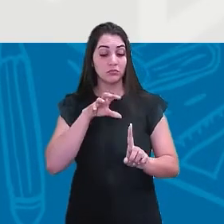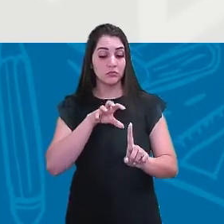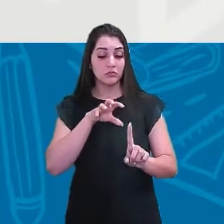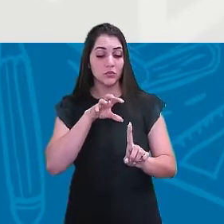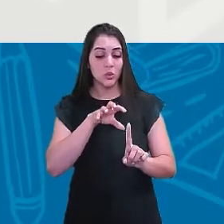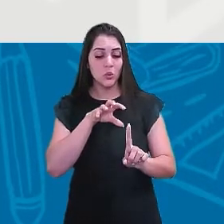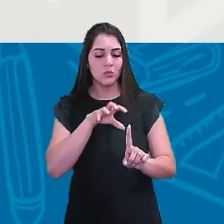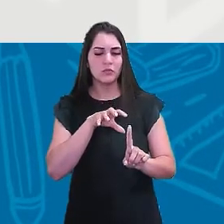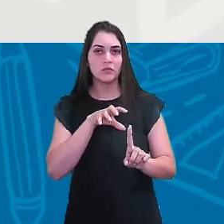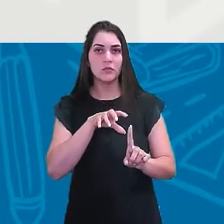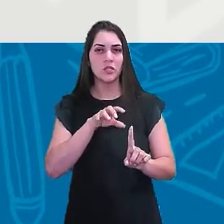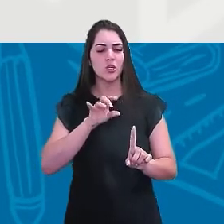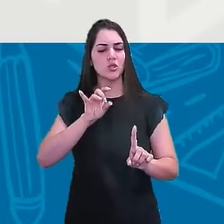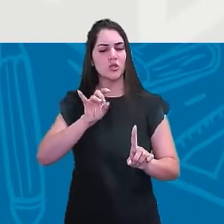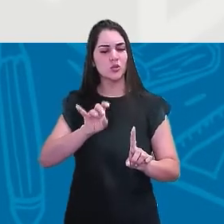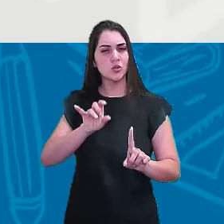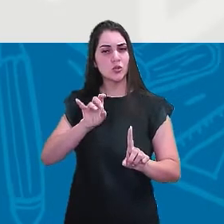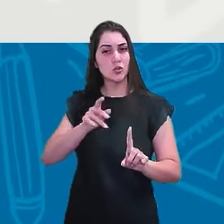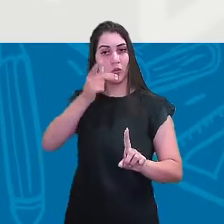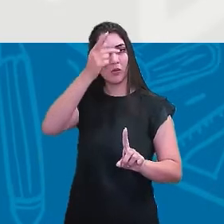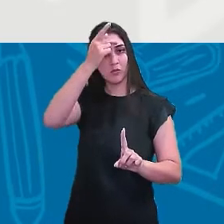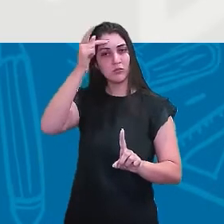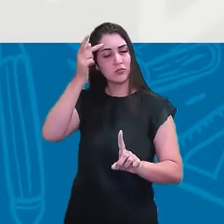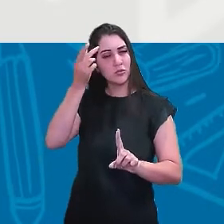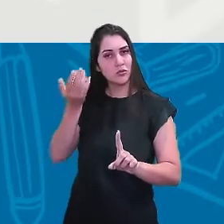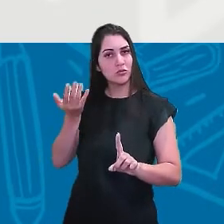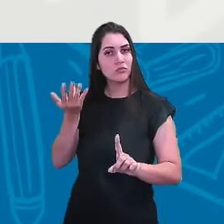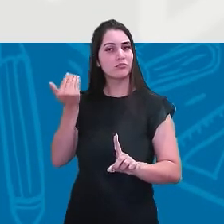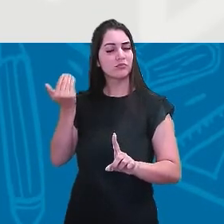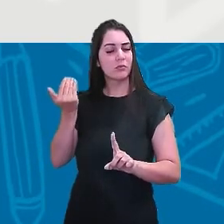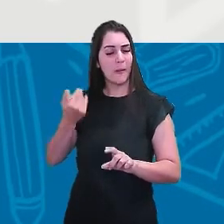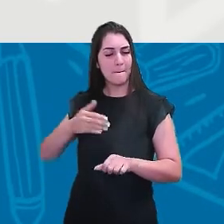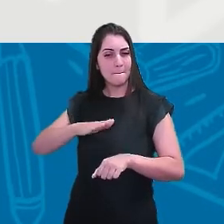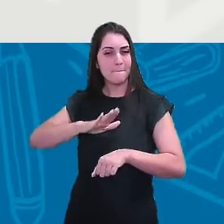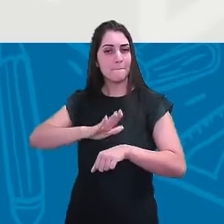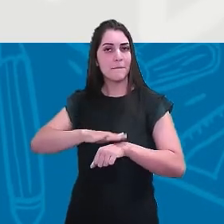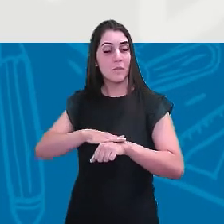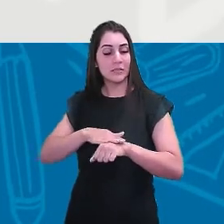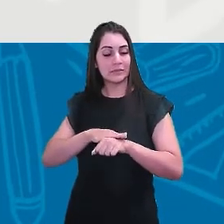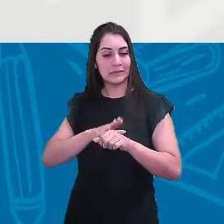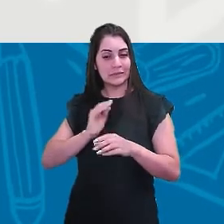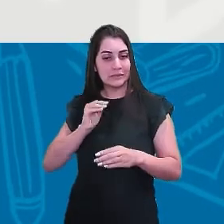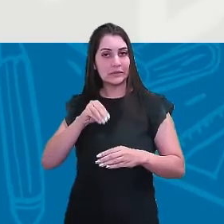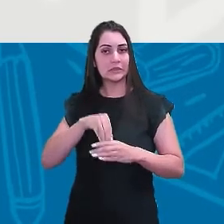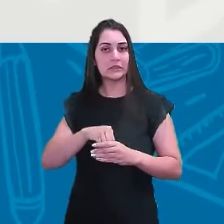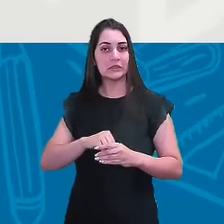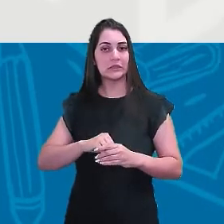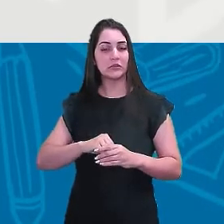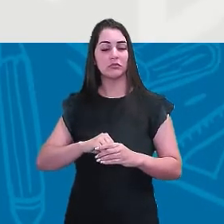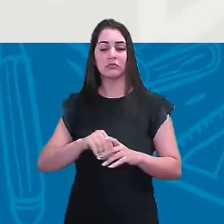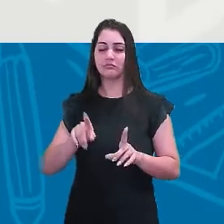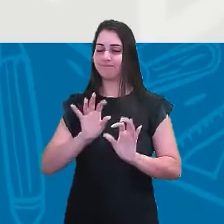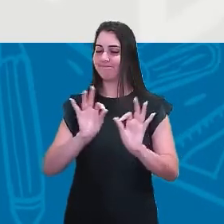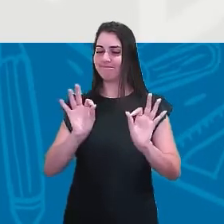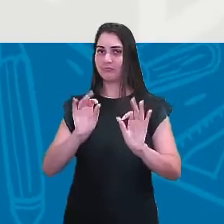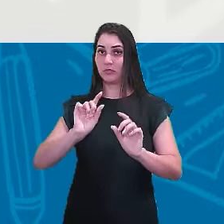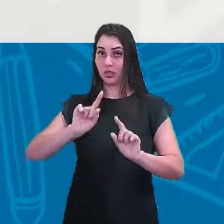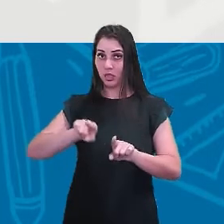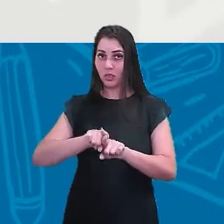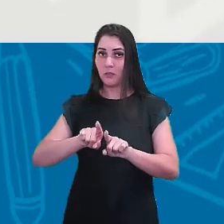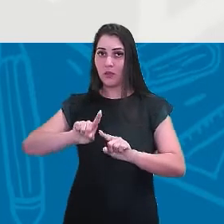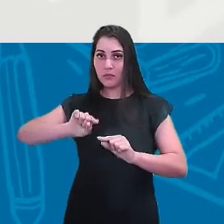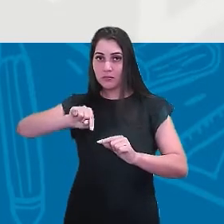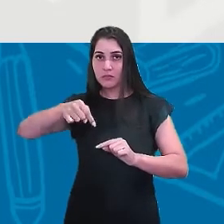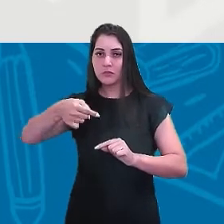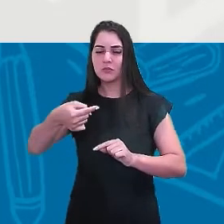influenciar não apenas aquela geração ou aquele momento em que está inserido, mas posteriormente. Tanto que,